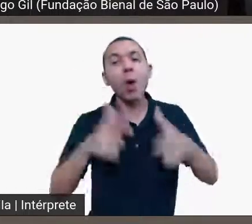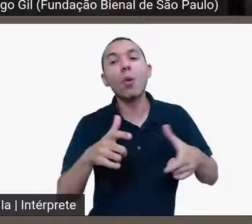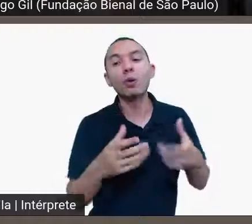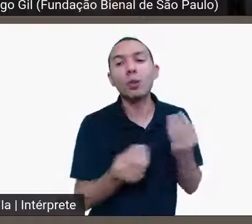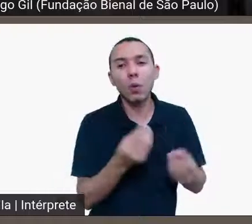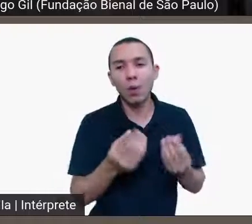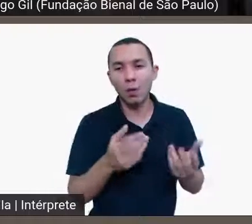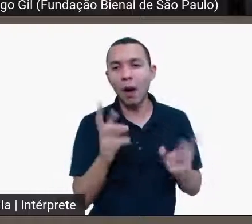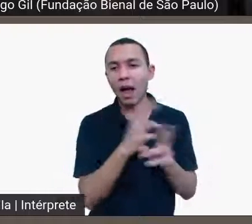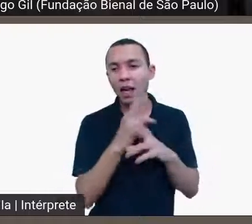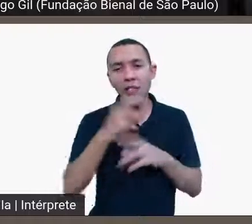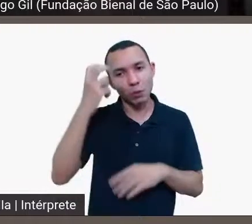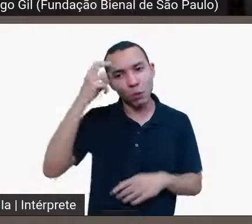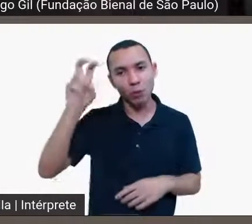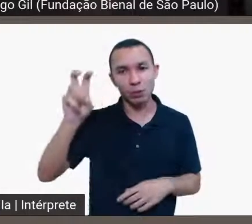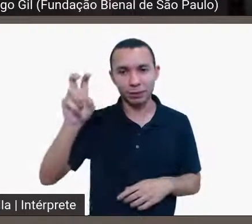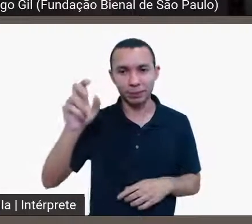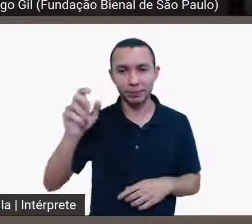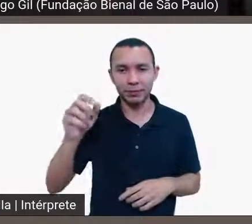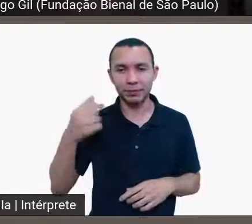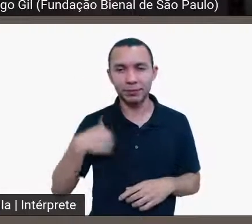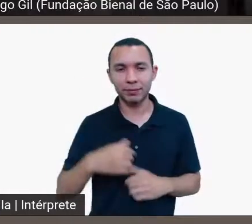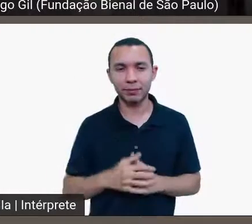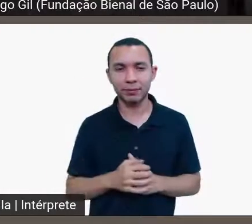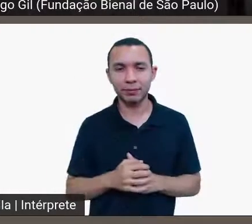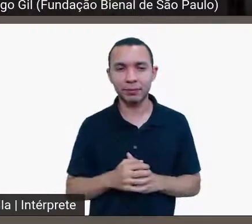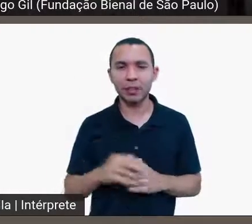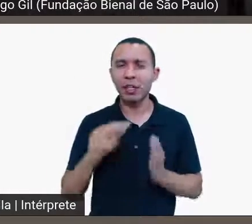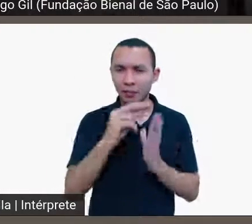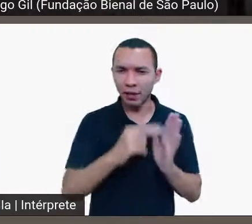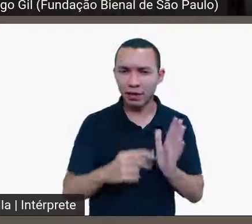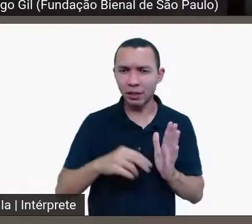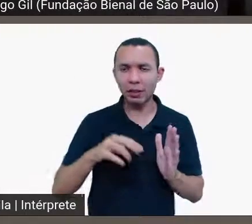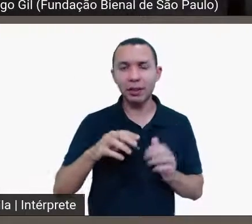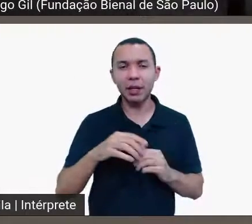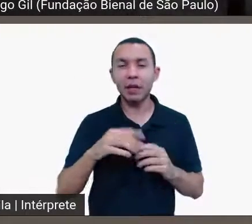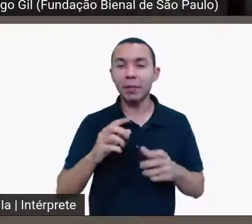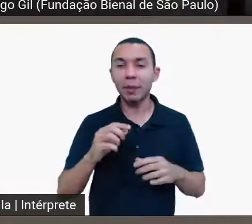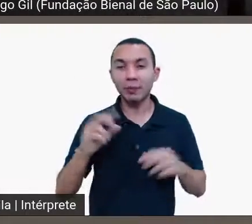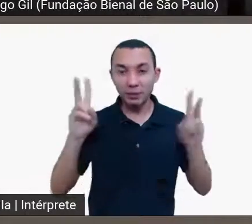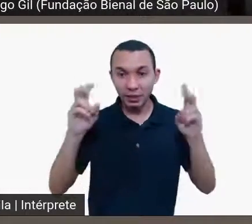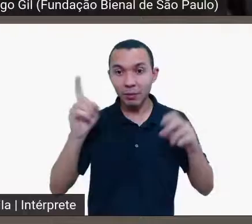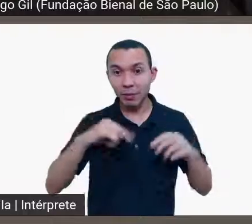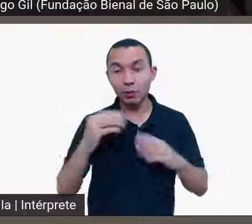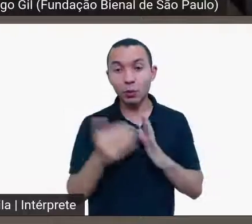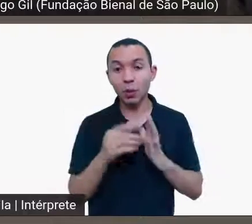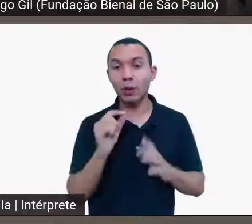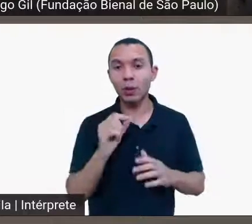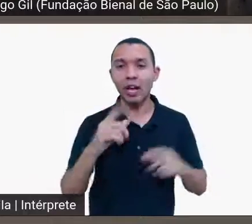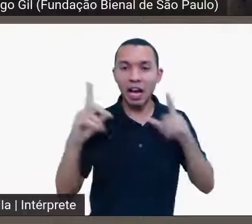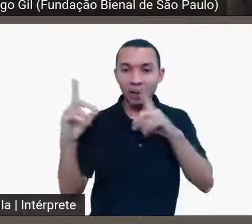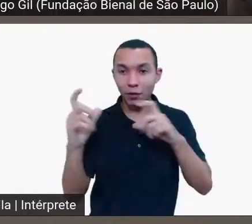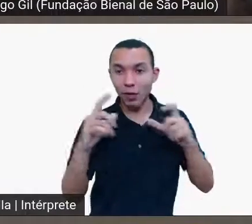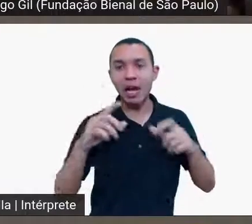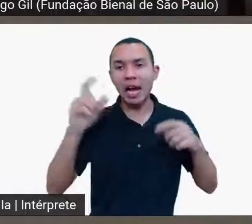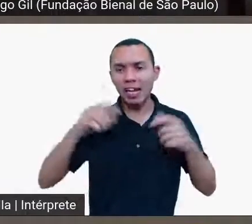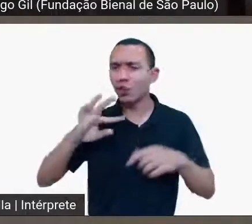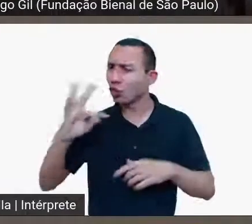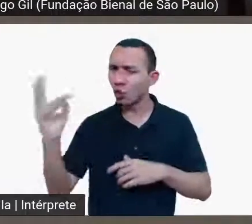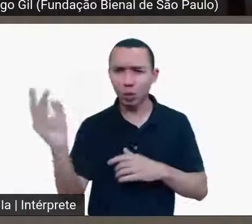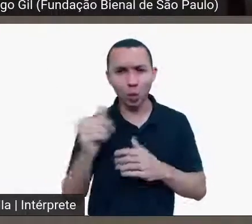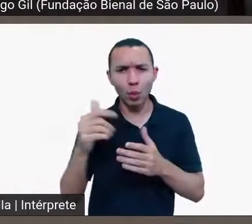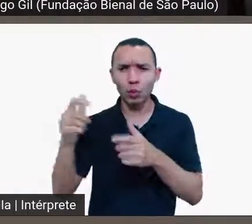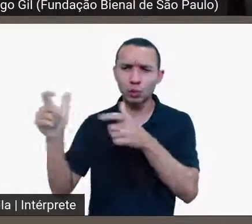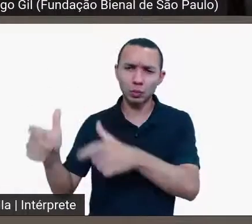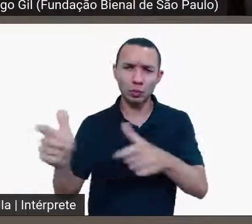com a cultura? Então, a gente vai ler tudo, vai ler Osso, vai ler Mário, assim. Na verdade, a questão toda é assim, a fotografia está em todos os lugares, em